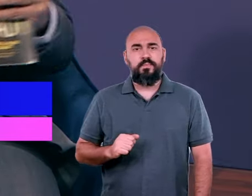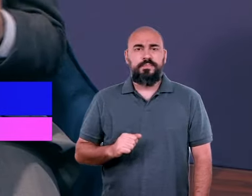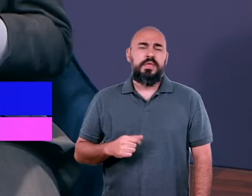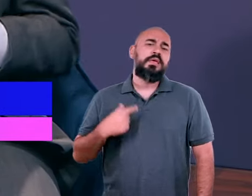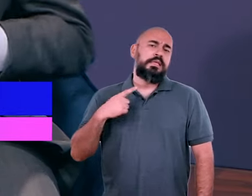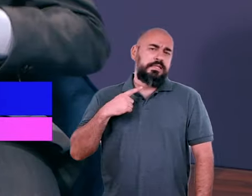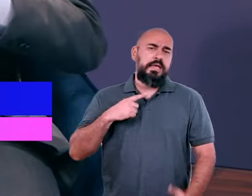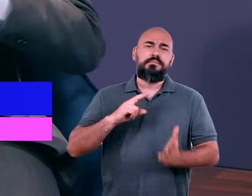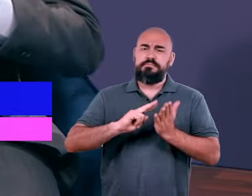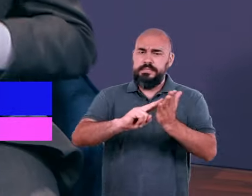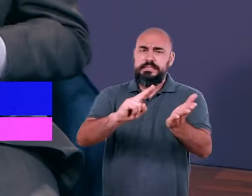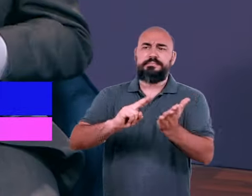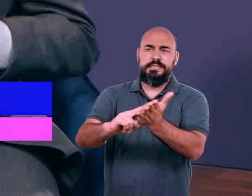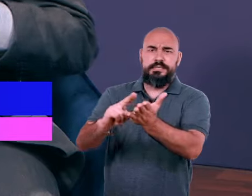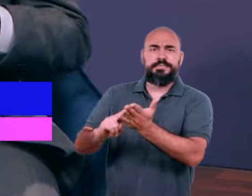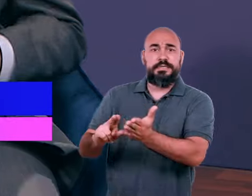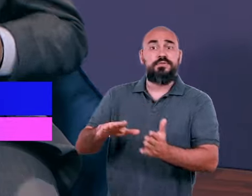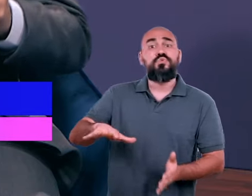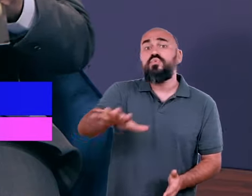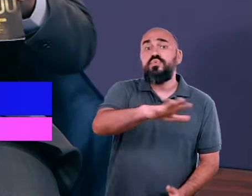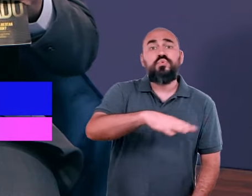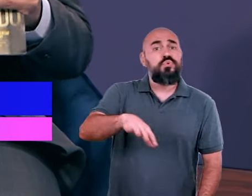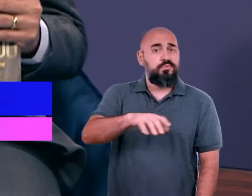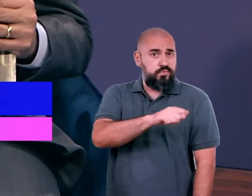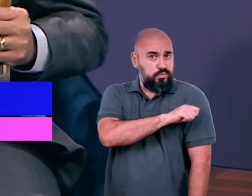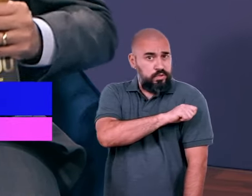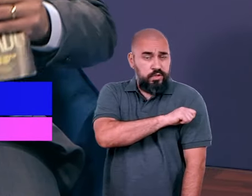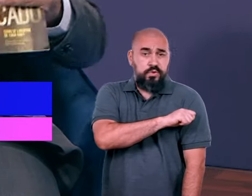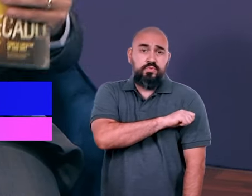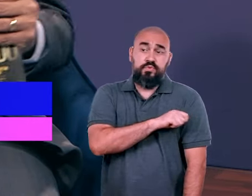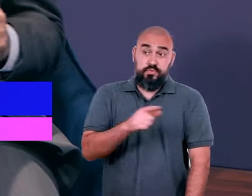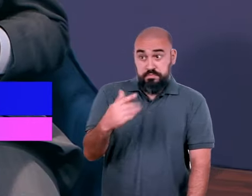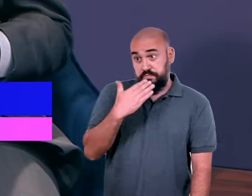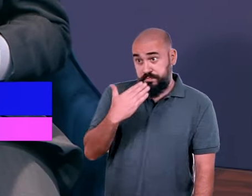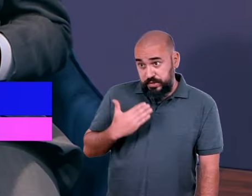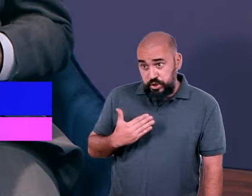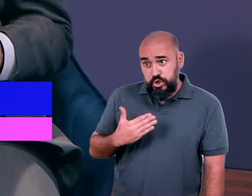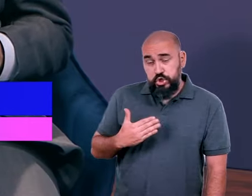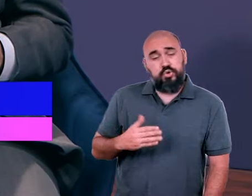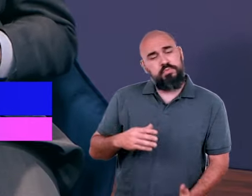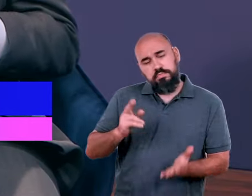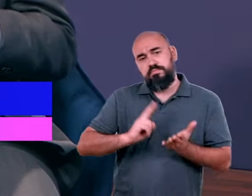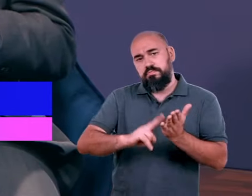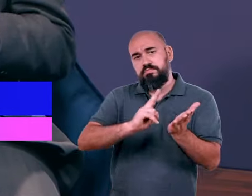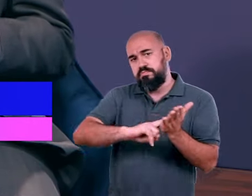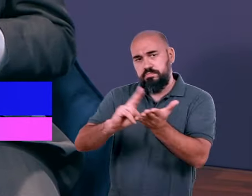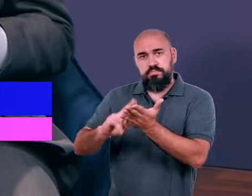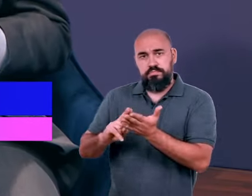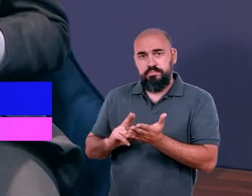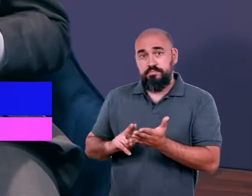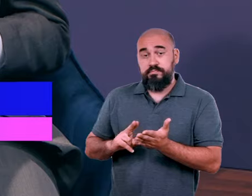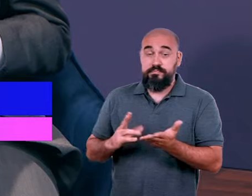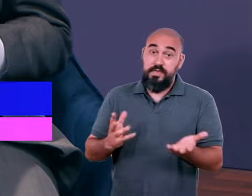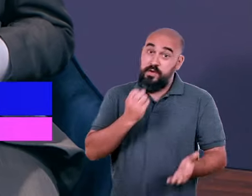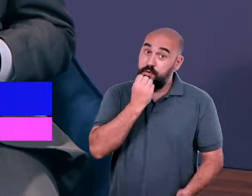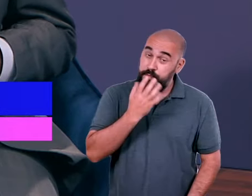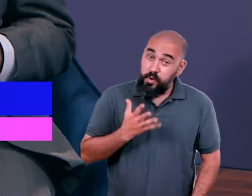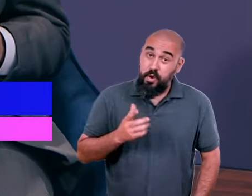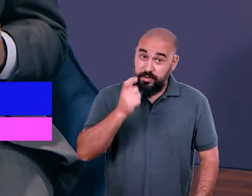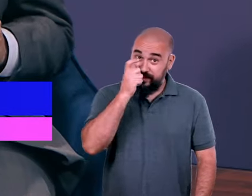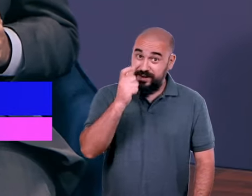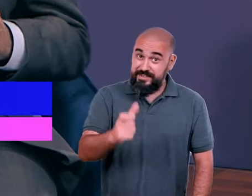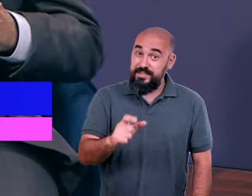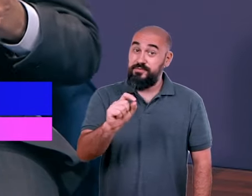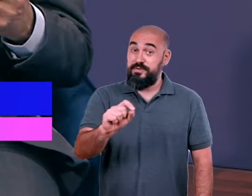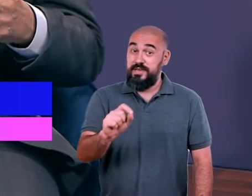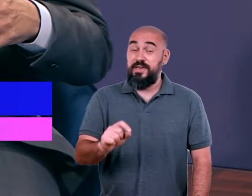nós enviamos para todos os alunos da nossa escola bíblica que solicitam. E a parte mais interessante